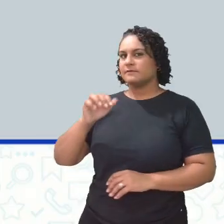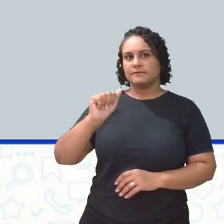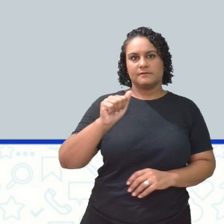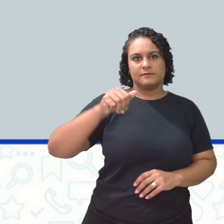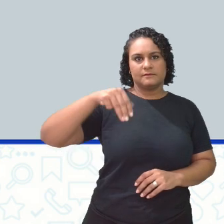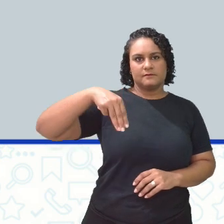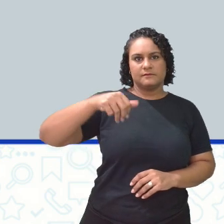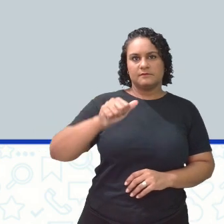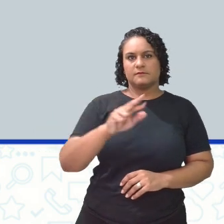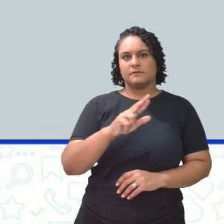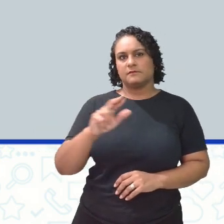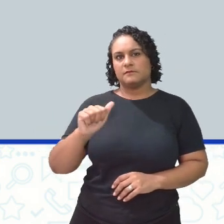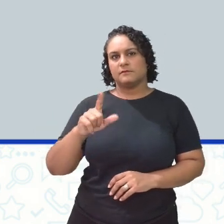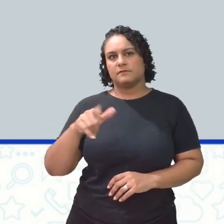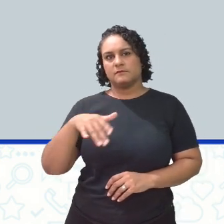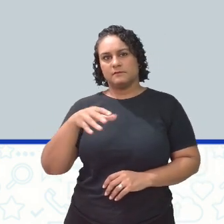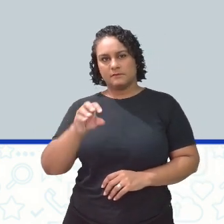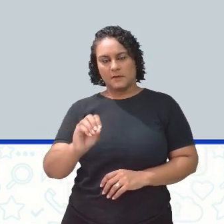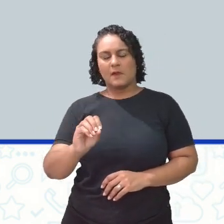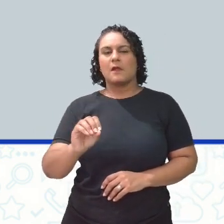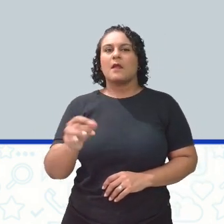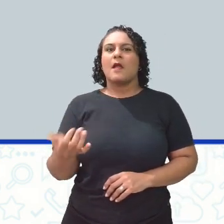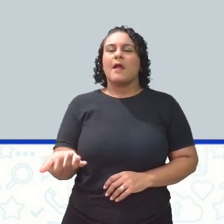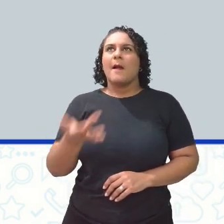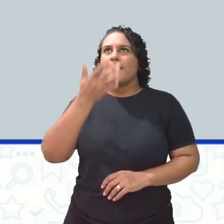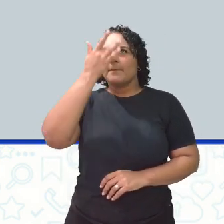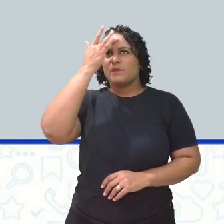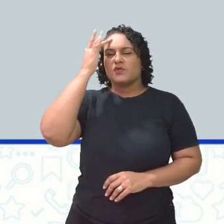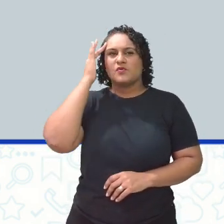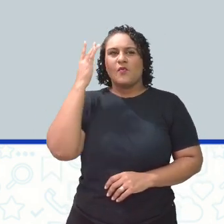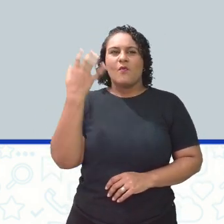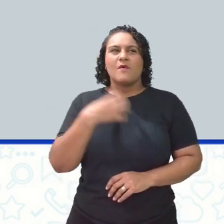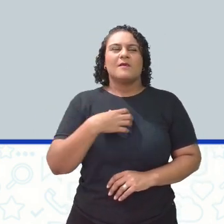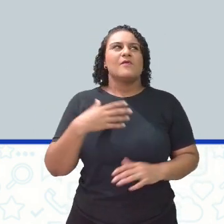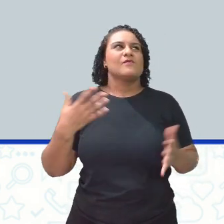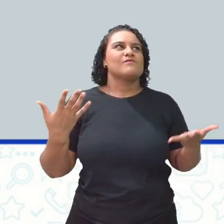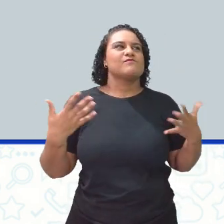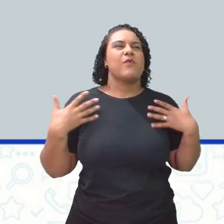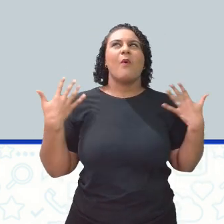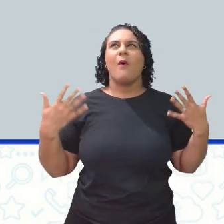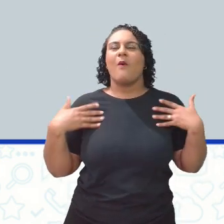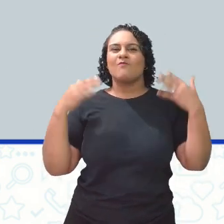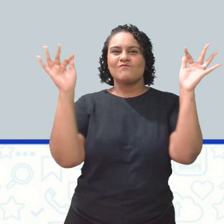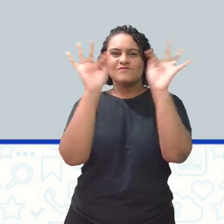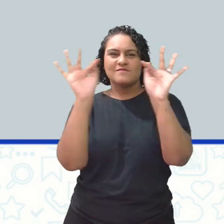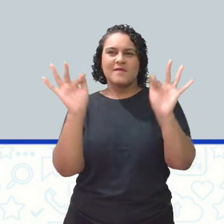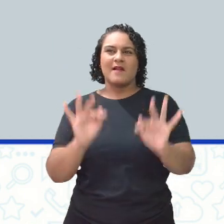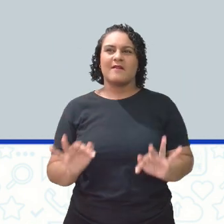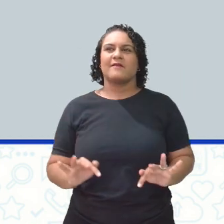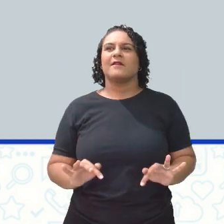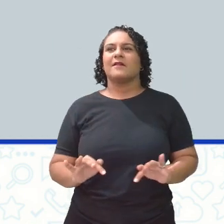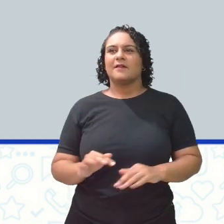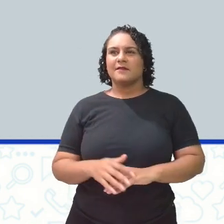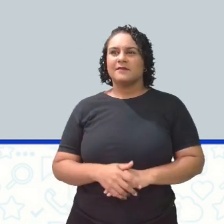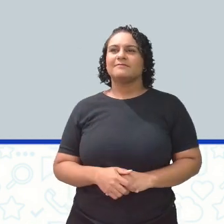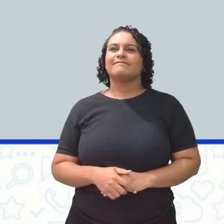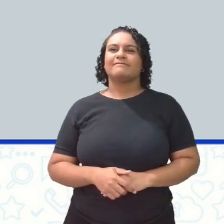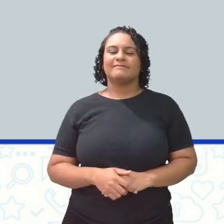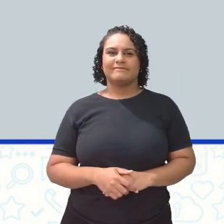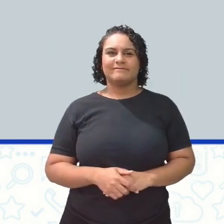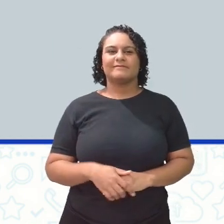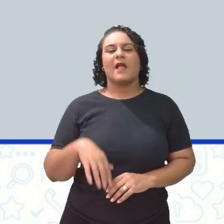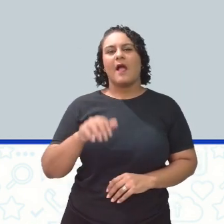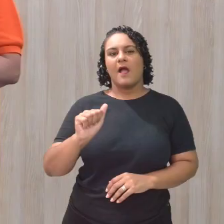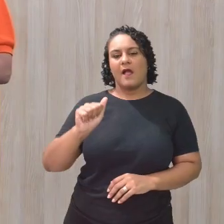Amarradão. Não é? Quando uma pessoa está muito feliz, diz eu estou amarradão, não é? Naquela menina,